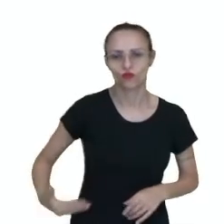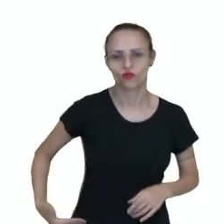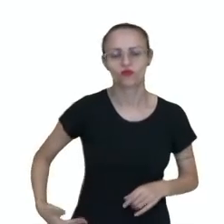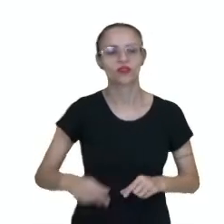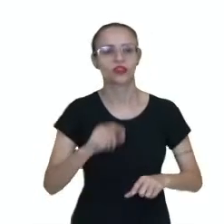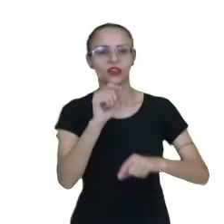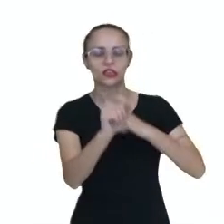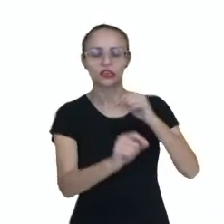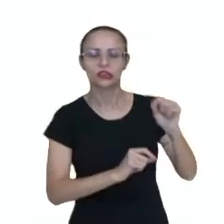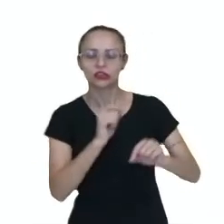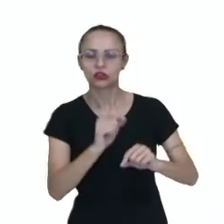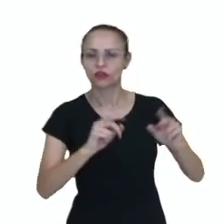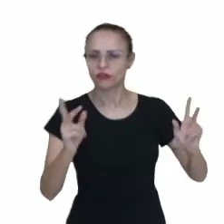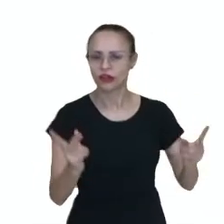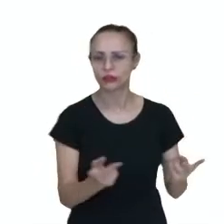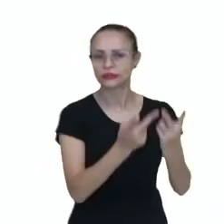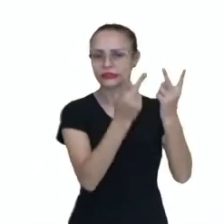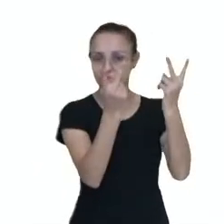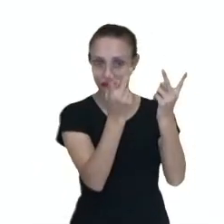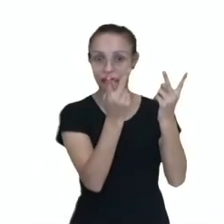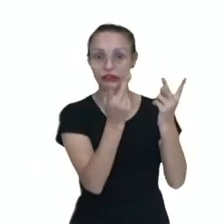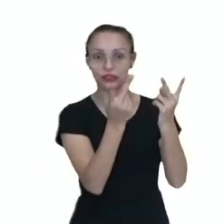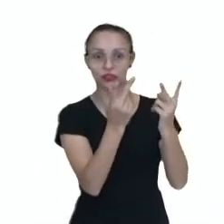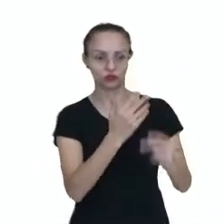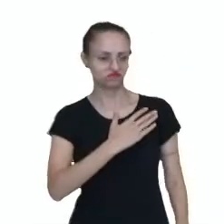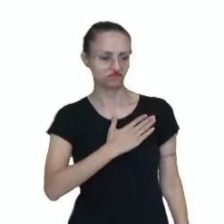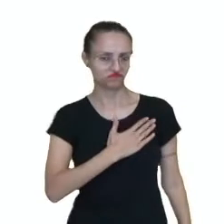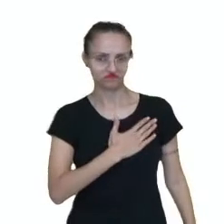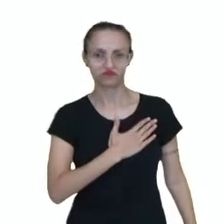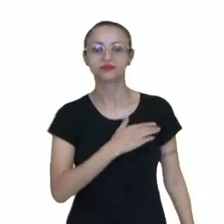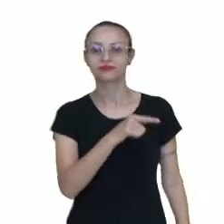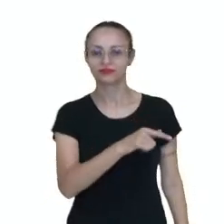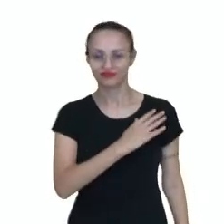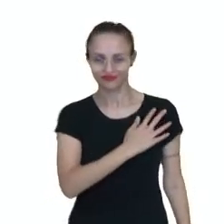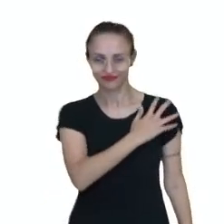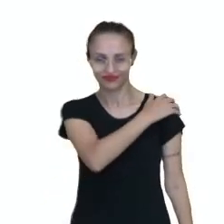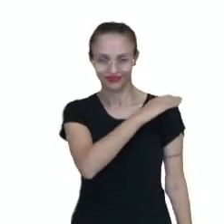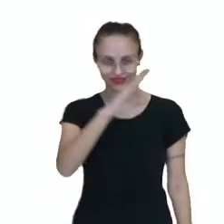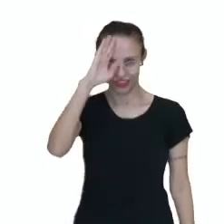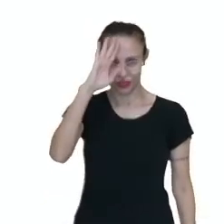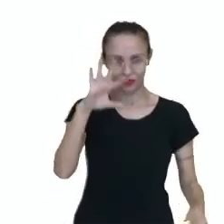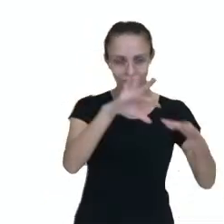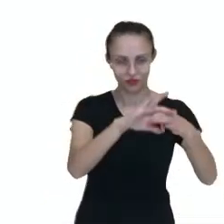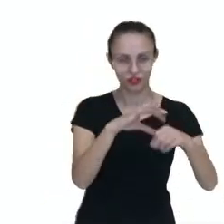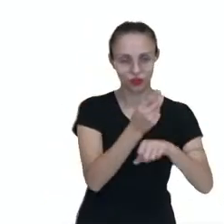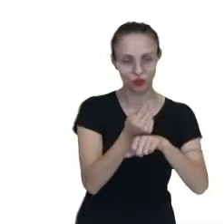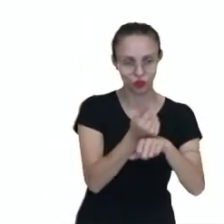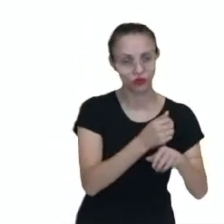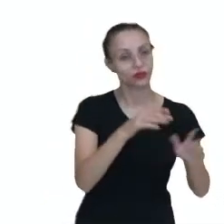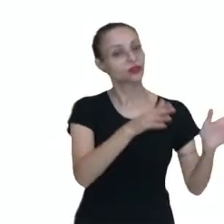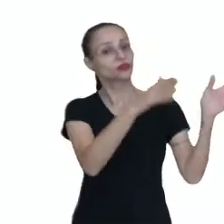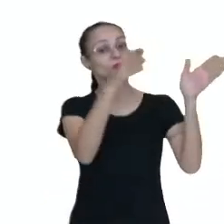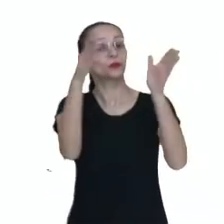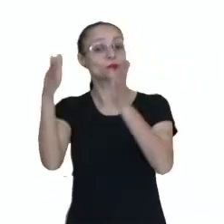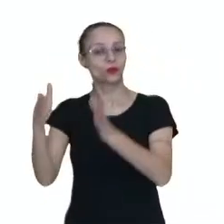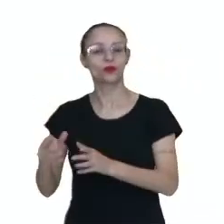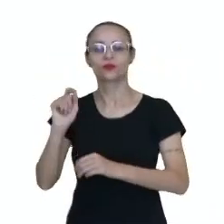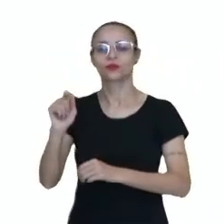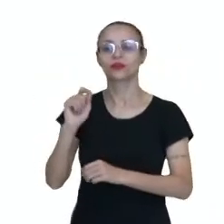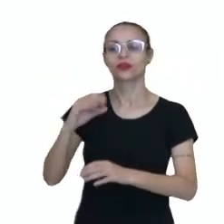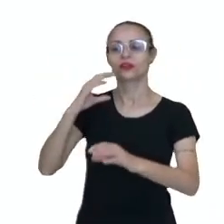justamente valorizando o seu patriotismo e o regime através da economia, você vai ter do outro lado